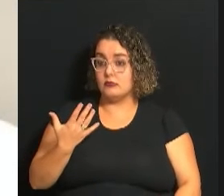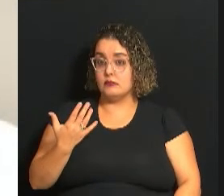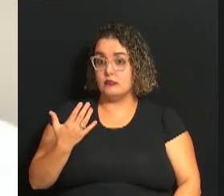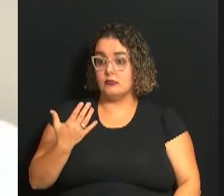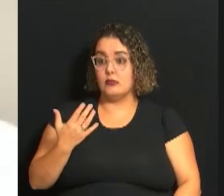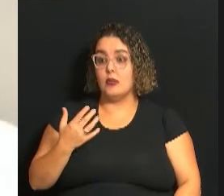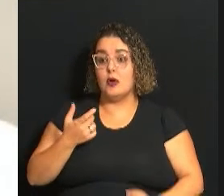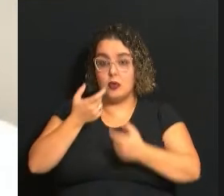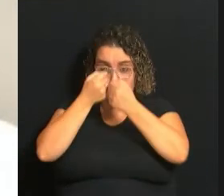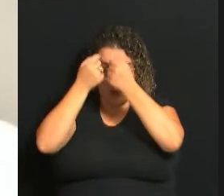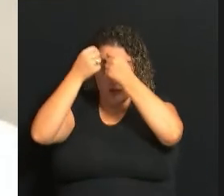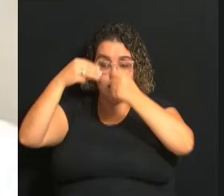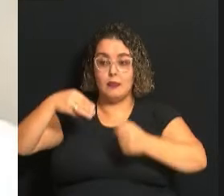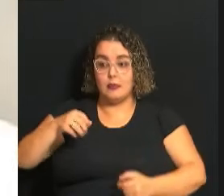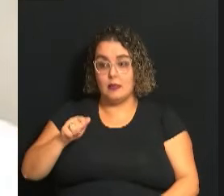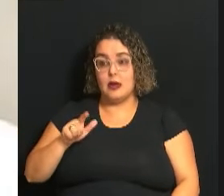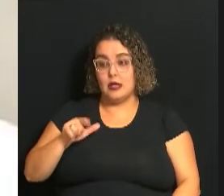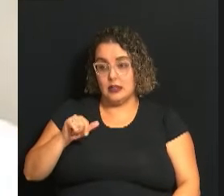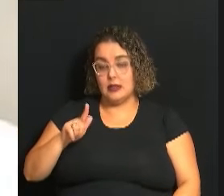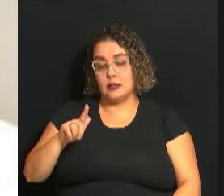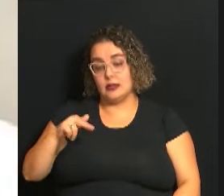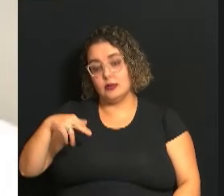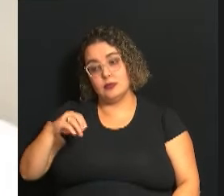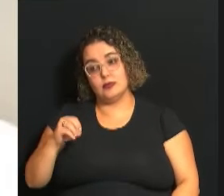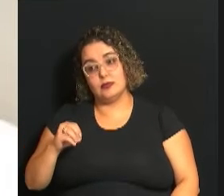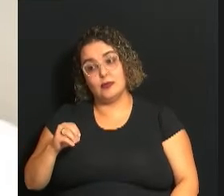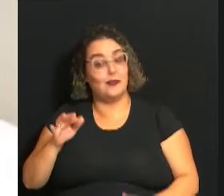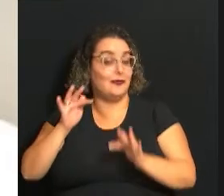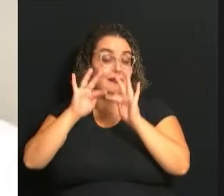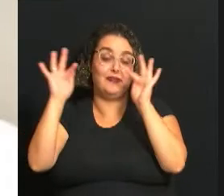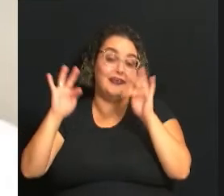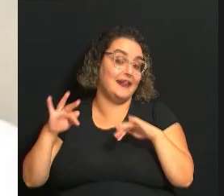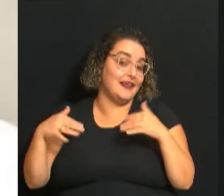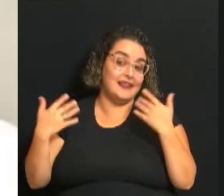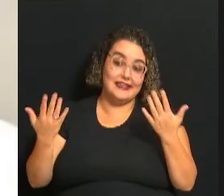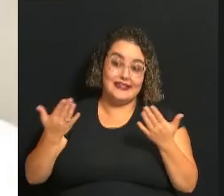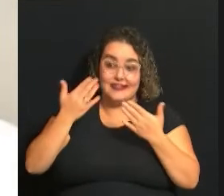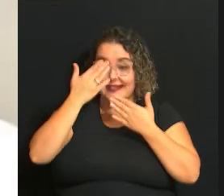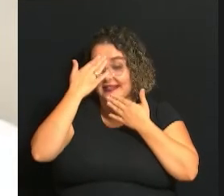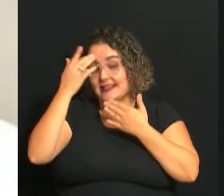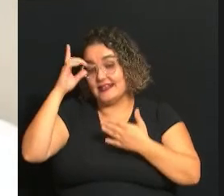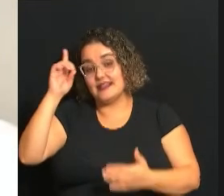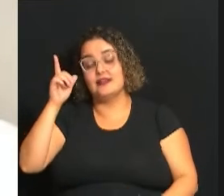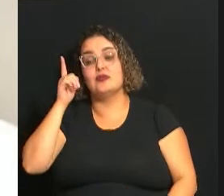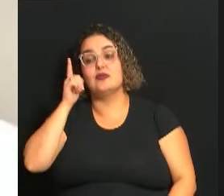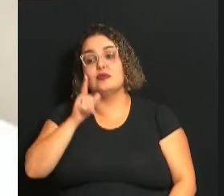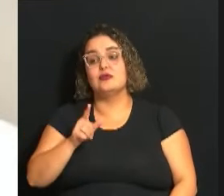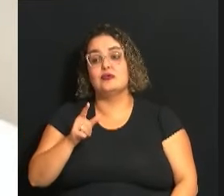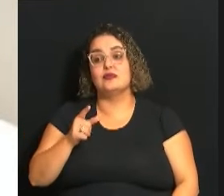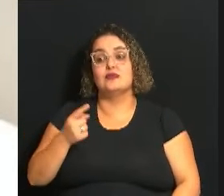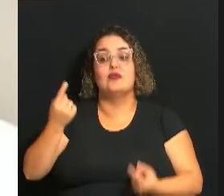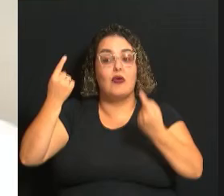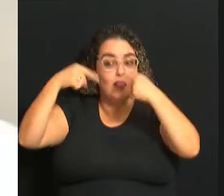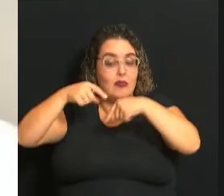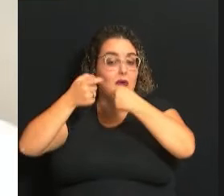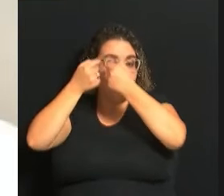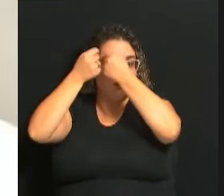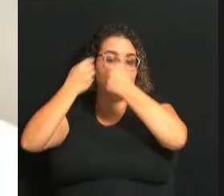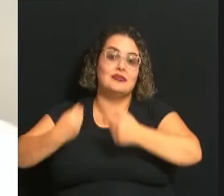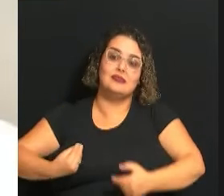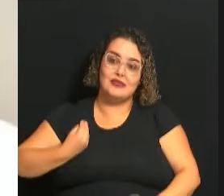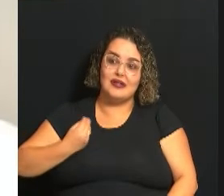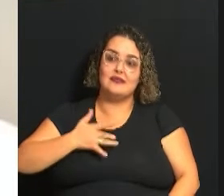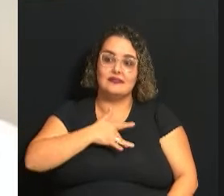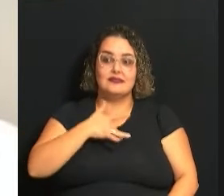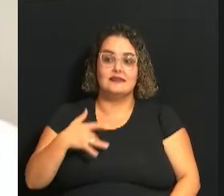tumor maligno, né? Então, eu estou muito feliz, porque, graças a Deus, eu estou conseguindo combatê-la e manter uma vida saudável,